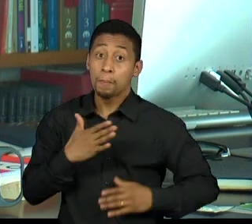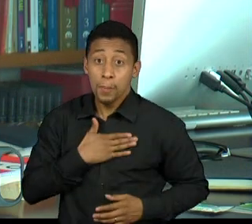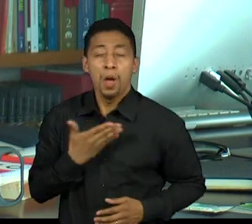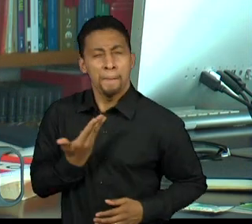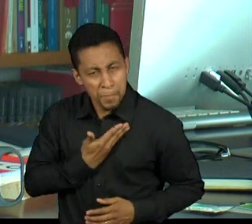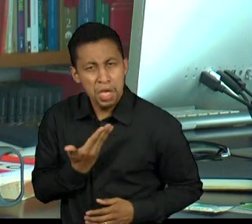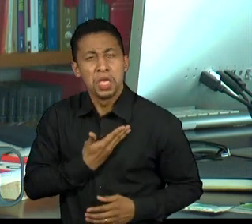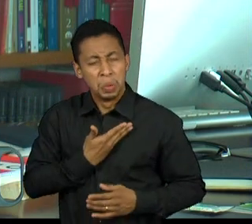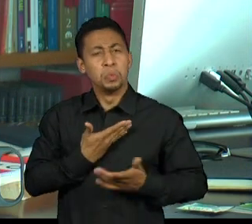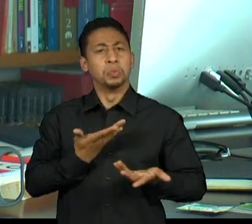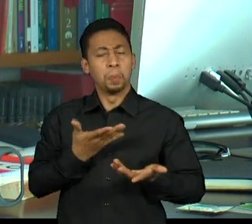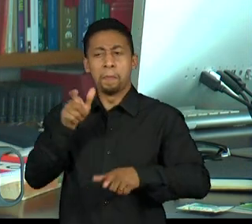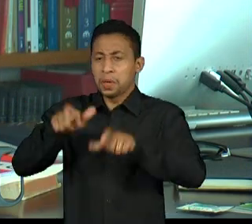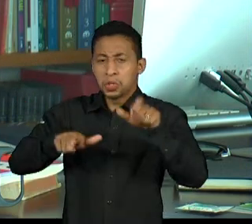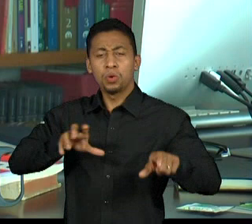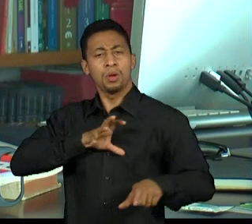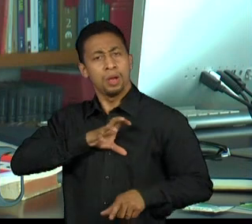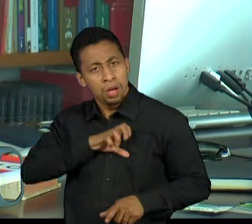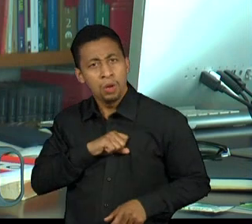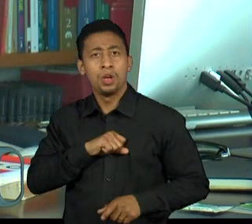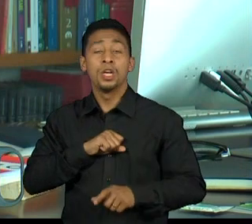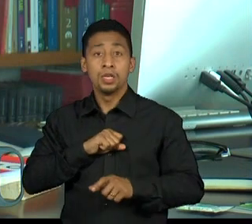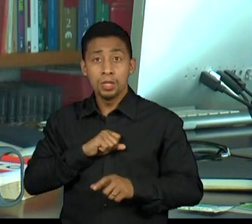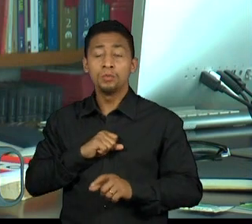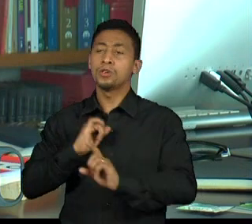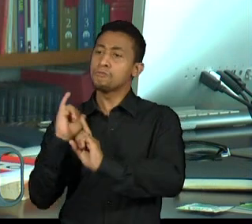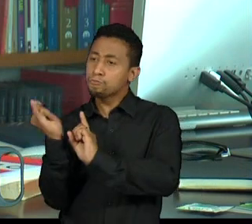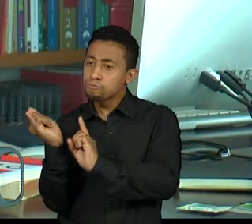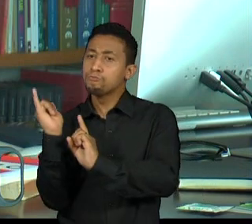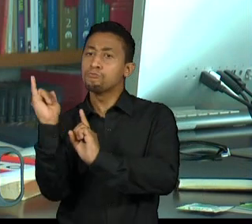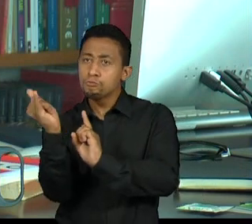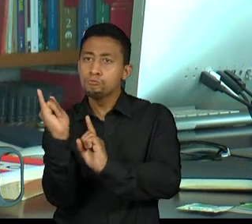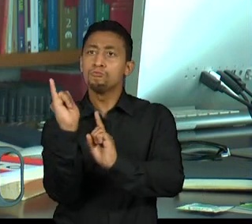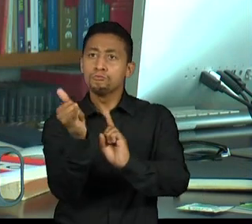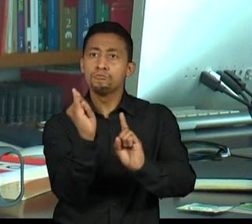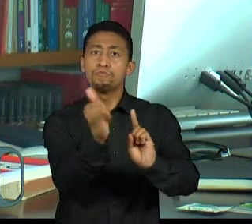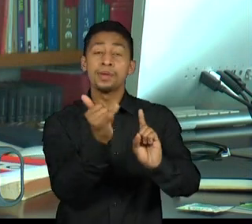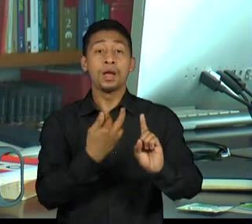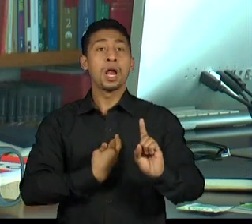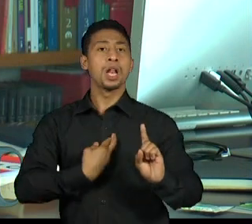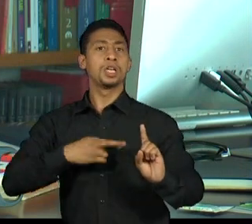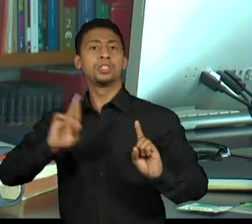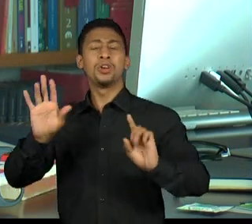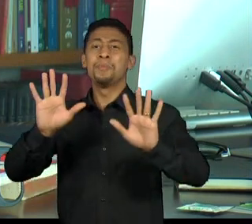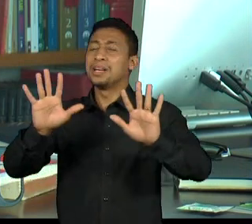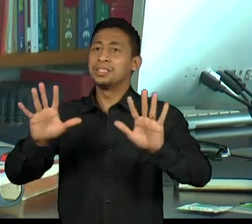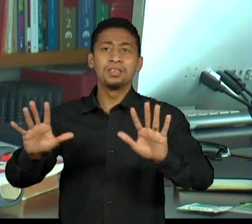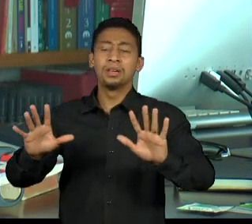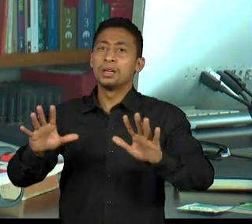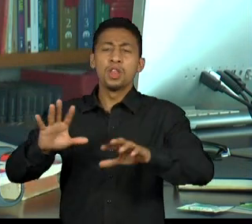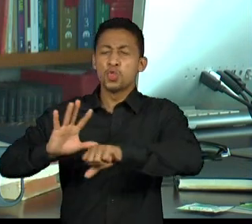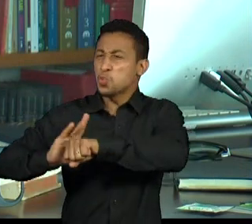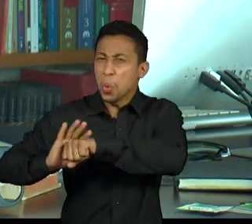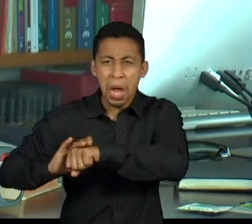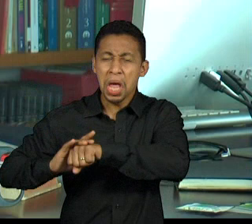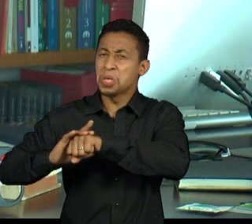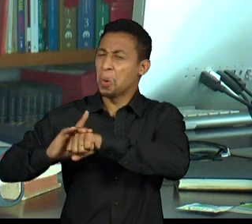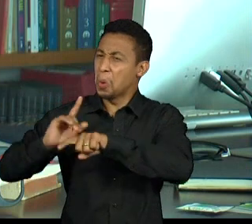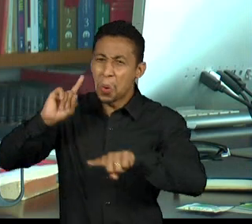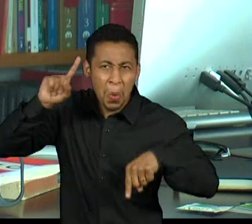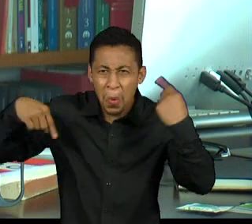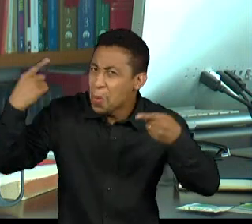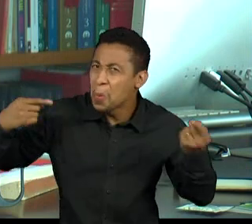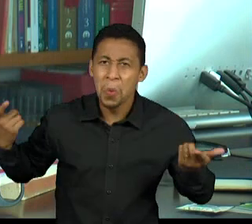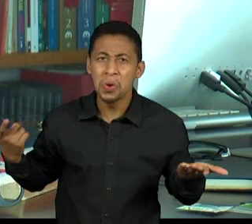amo, conhecidas, que falam da religião como se fosse assim uma loucura, uma doença, uma insanidade, essa